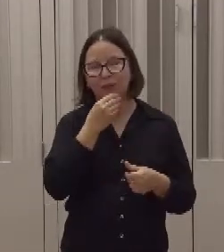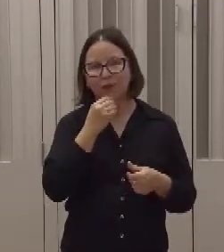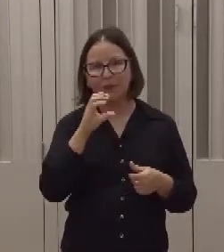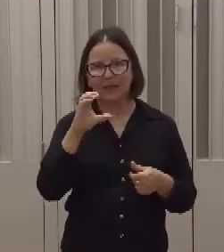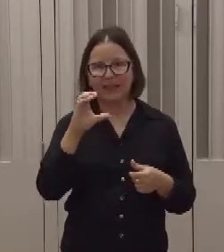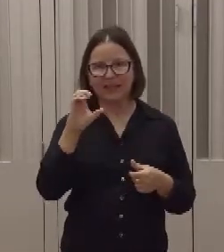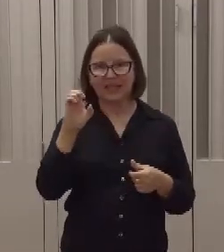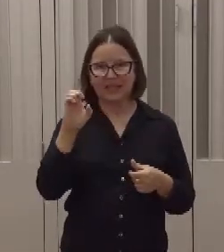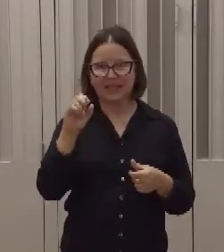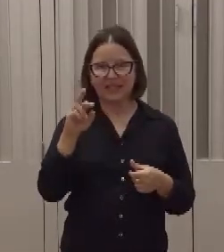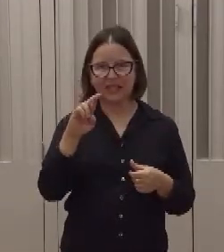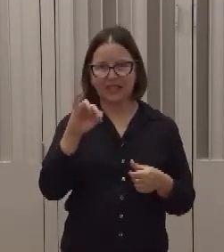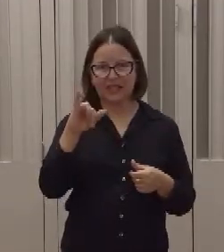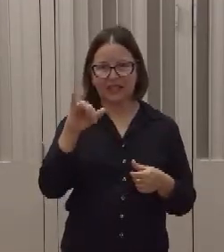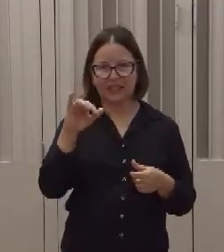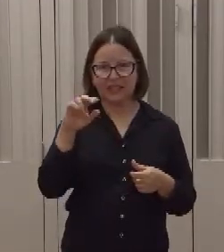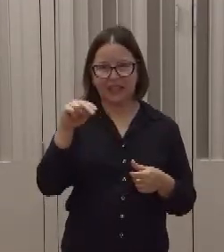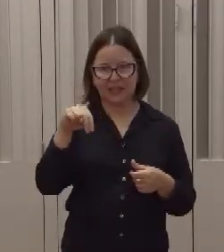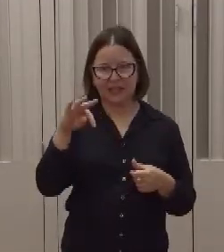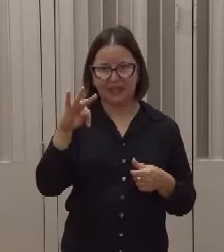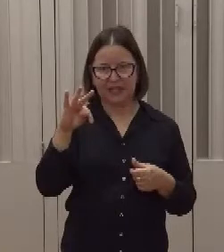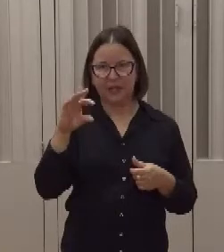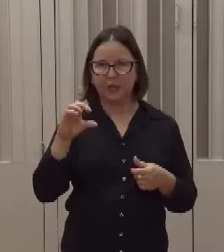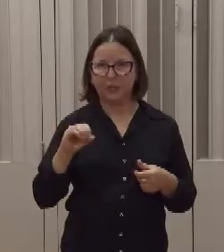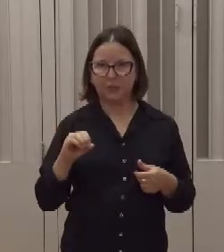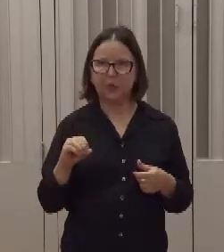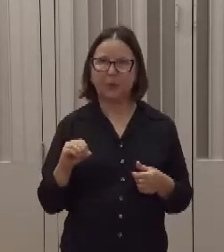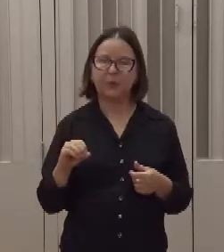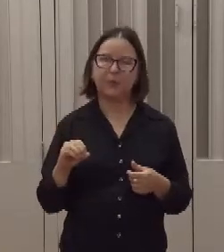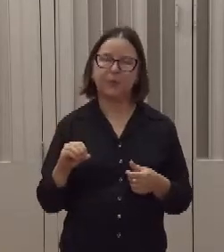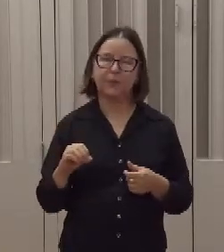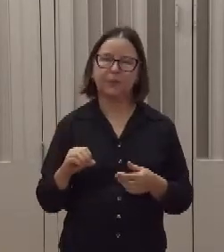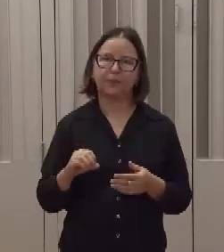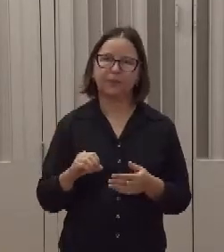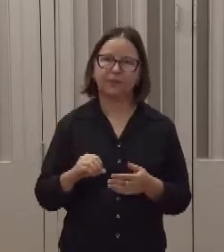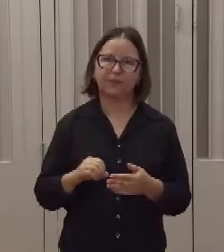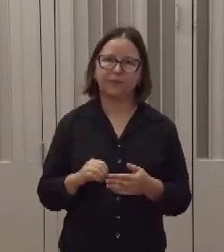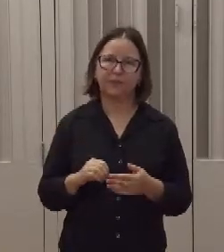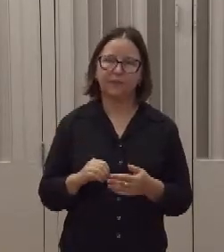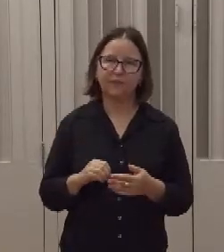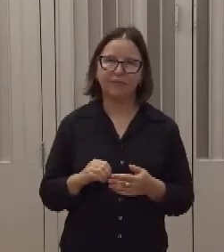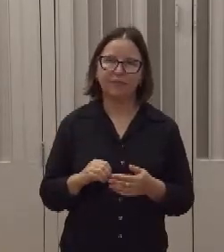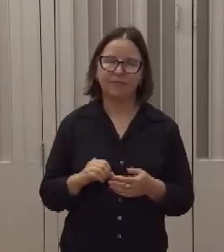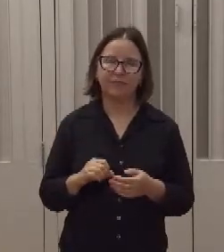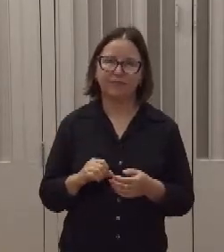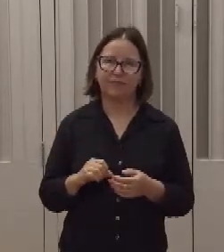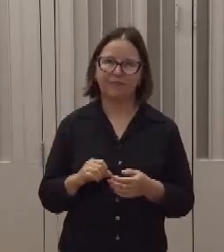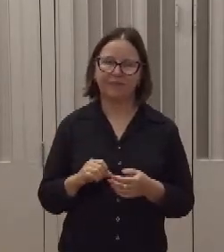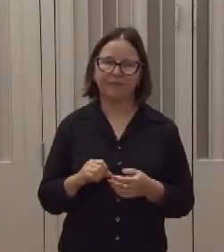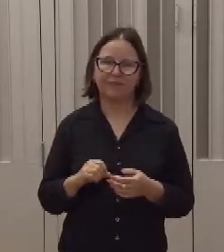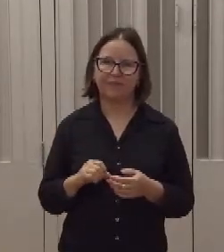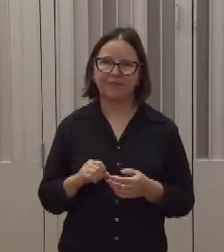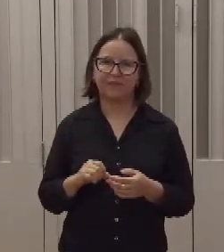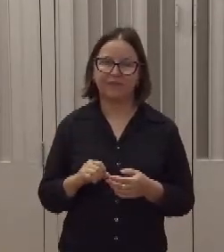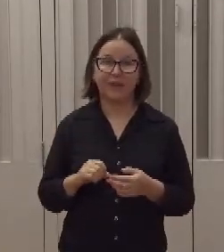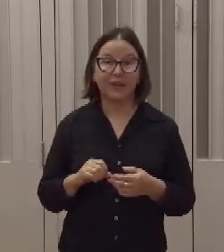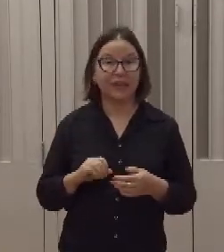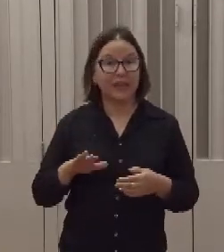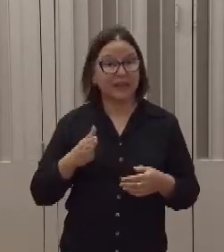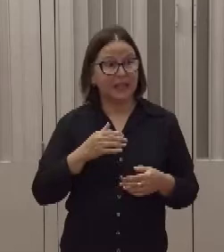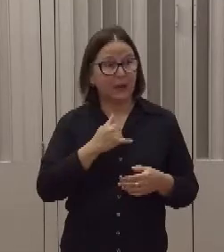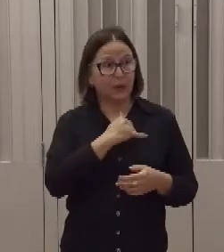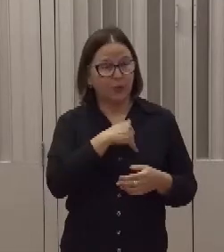expõe, e pela citação dele, era o alvo de João nas suas principais exortações contra essa